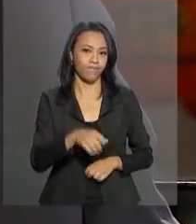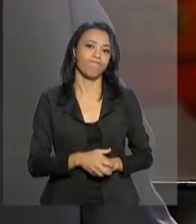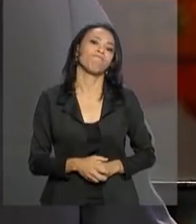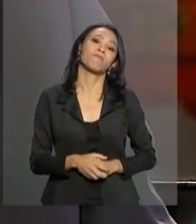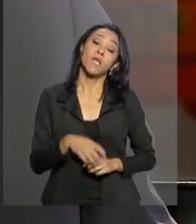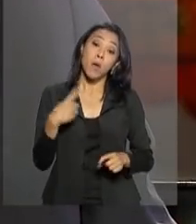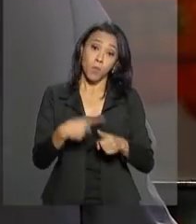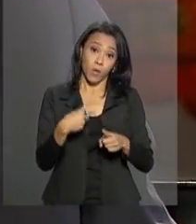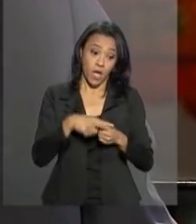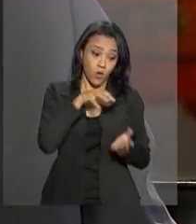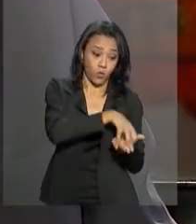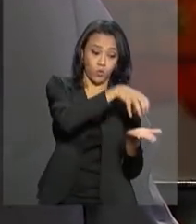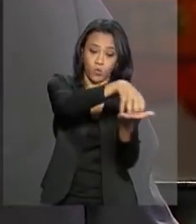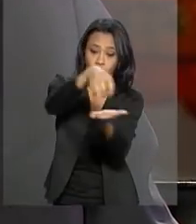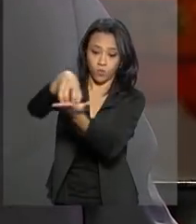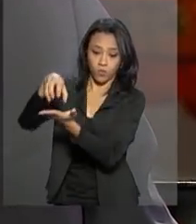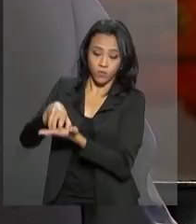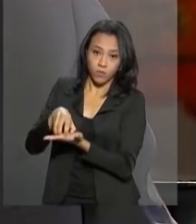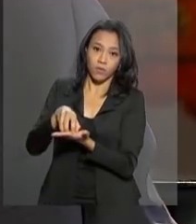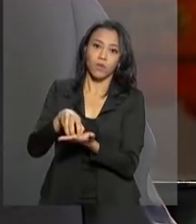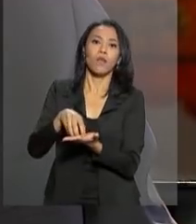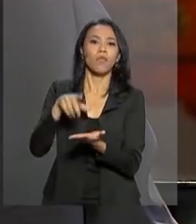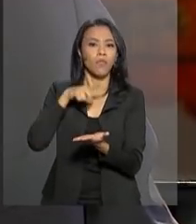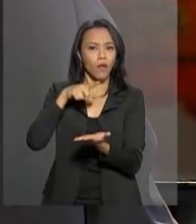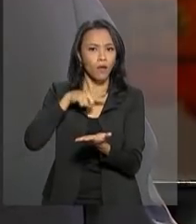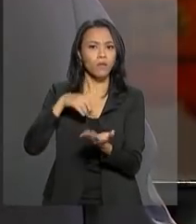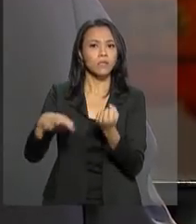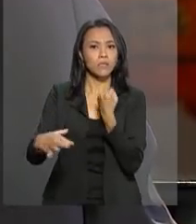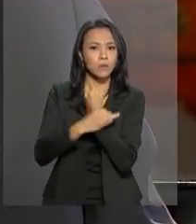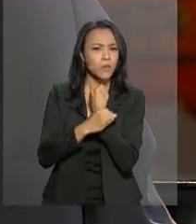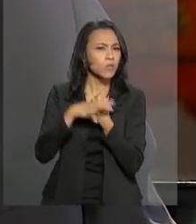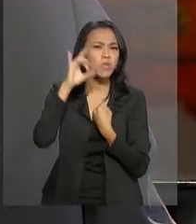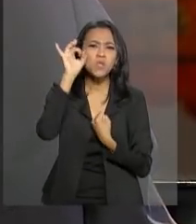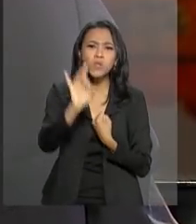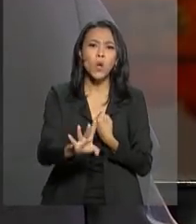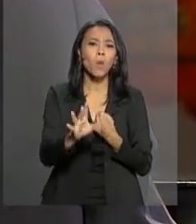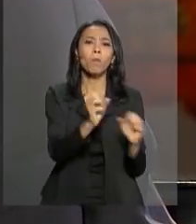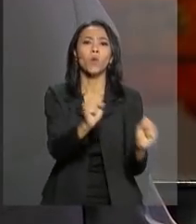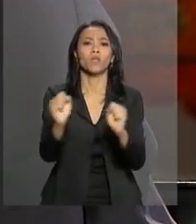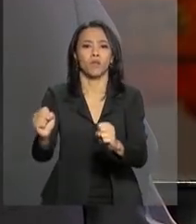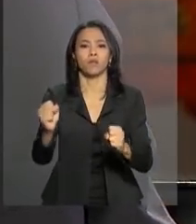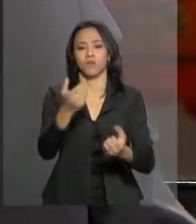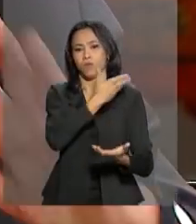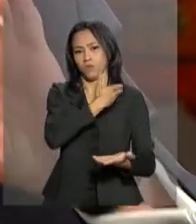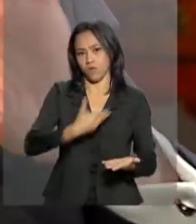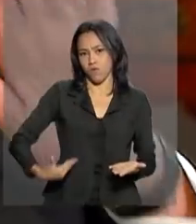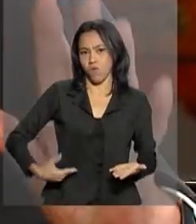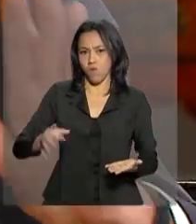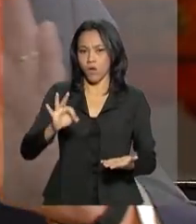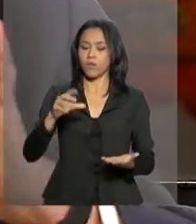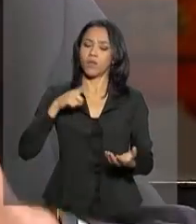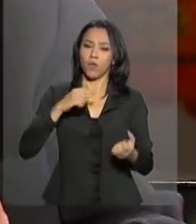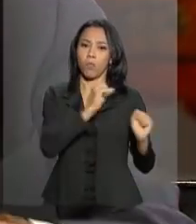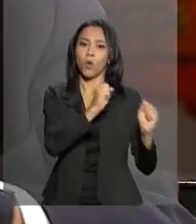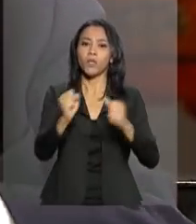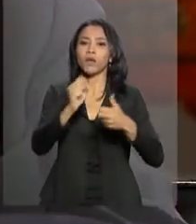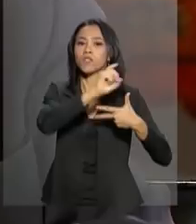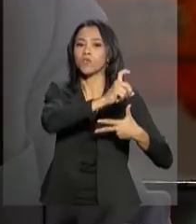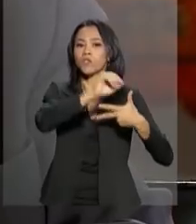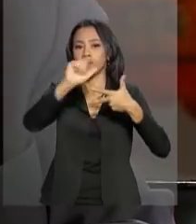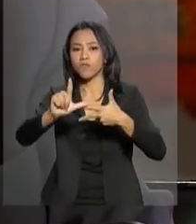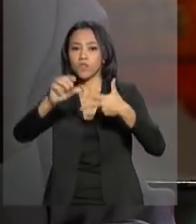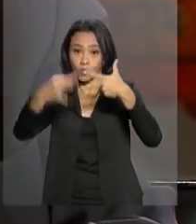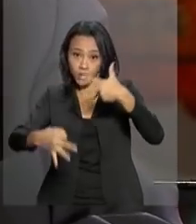que as instituições todas têm e não se trata apenas dos poderes do Estado. Porque nós poderíamos dizer, bom, executivo, legislativo